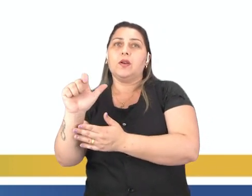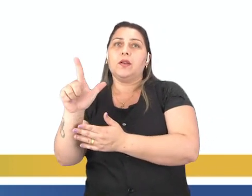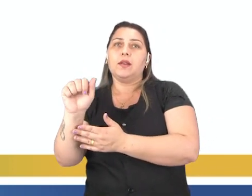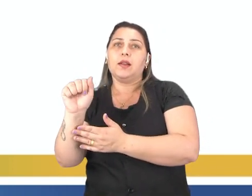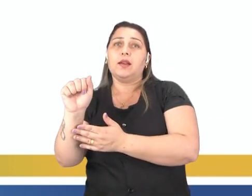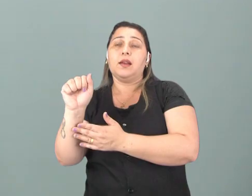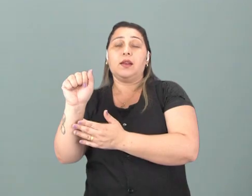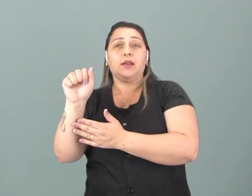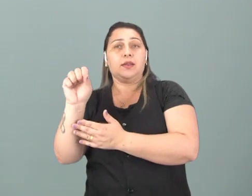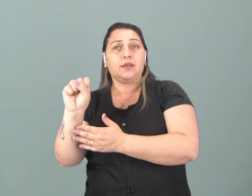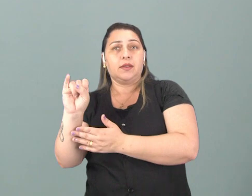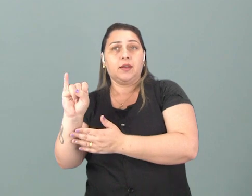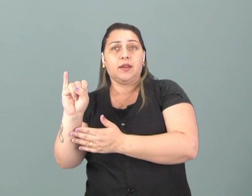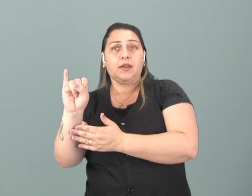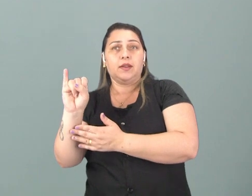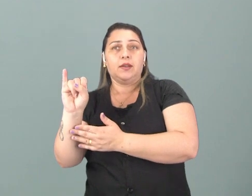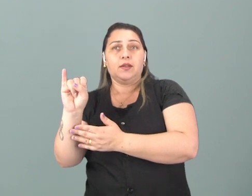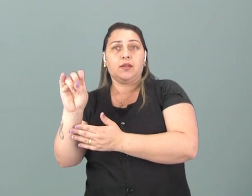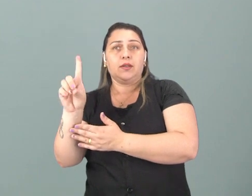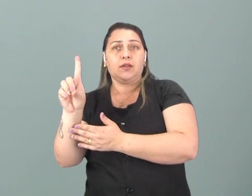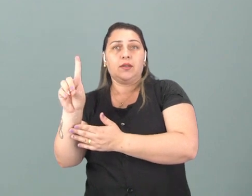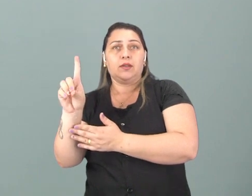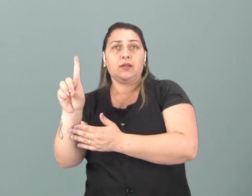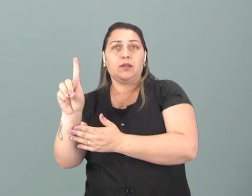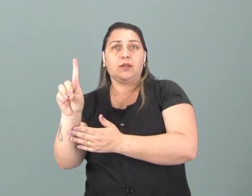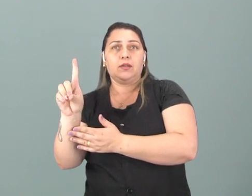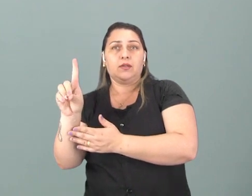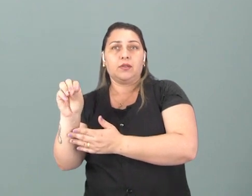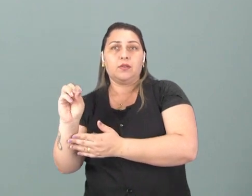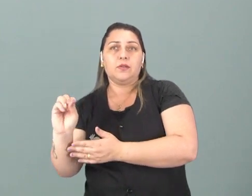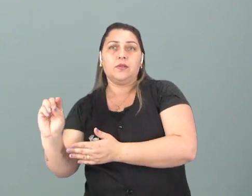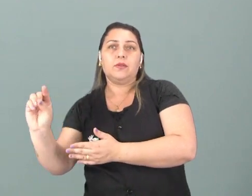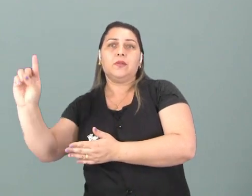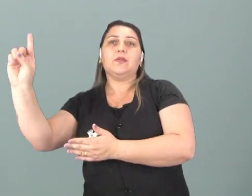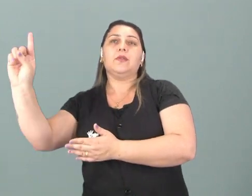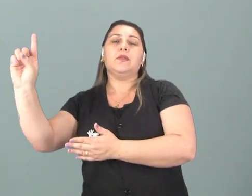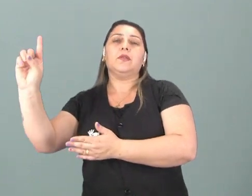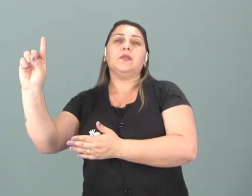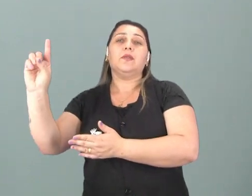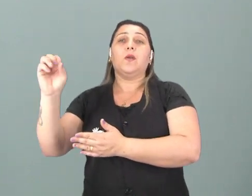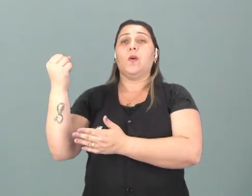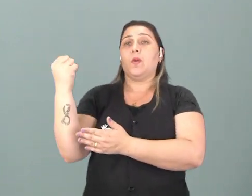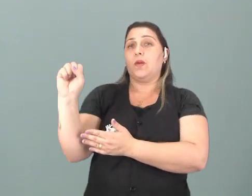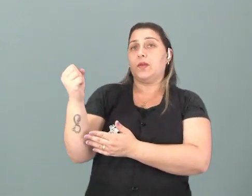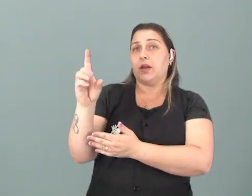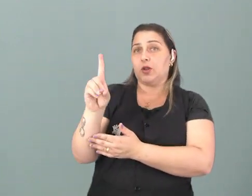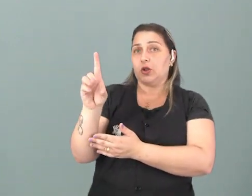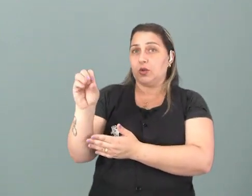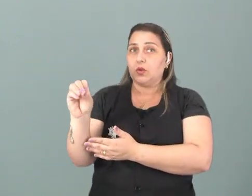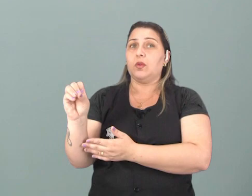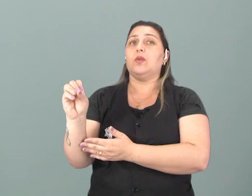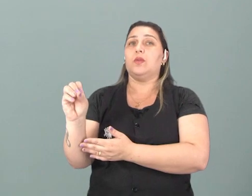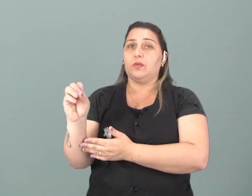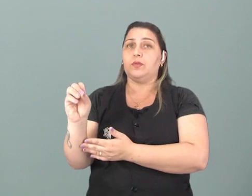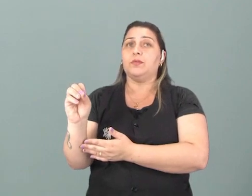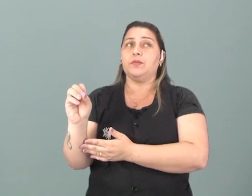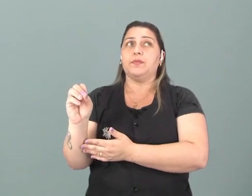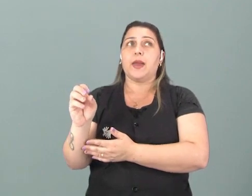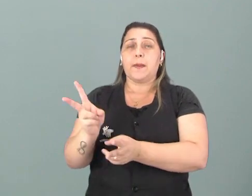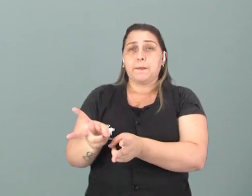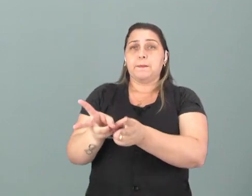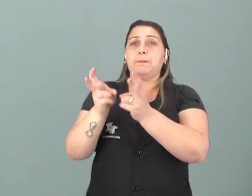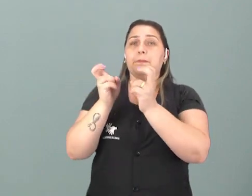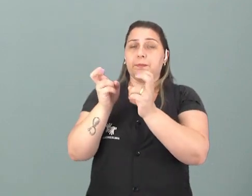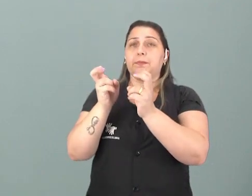Sol, Lá, Si, Dó. Então, uma oitava de Dó a Dó, né? Então, nós